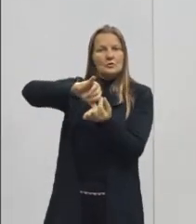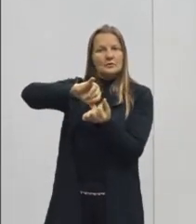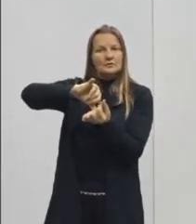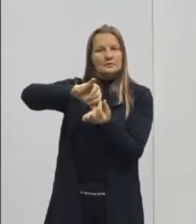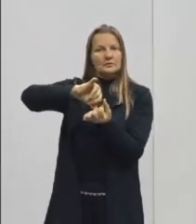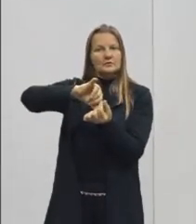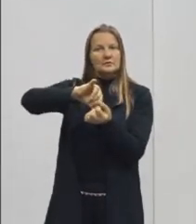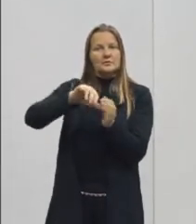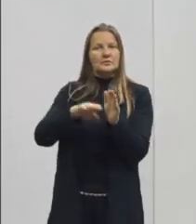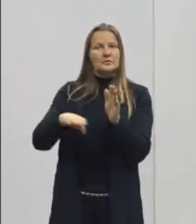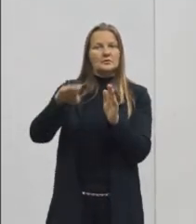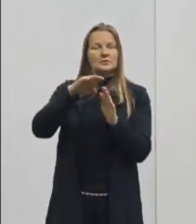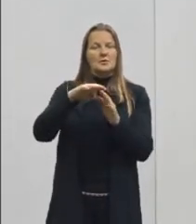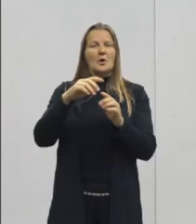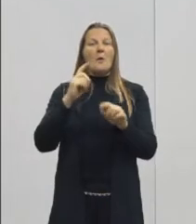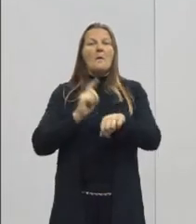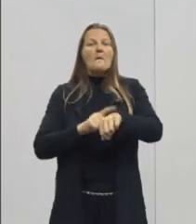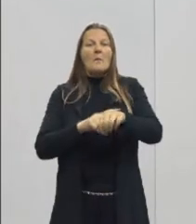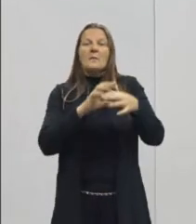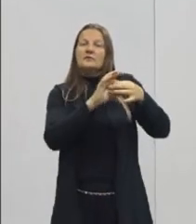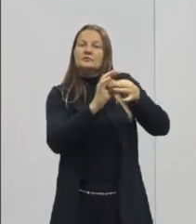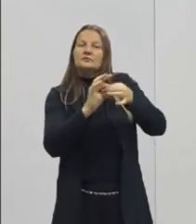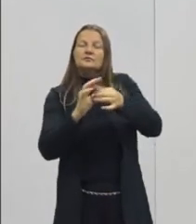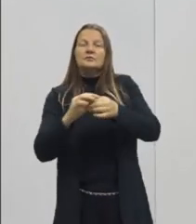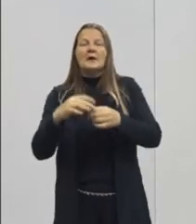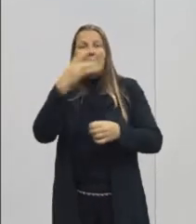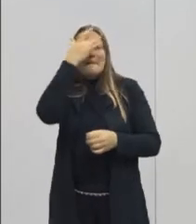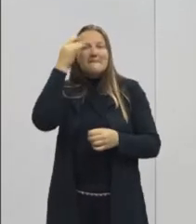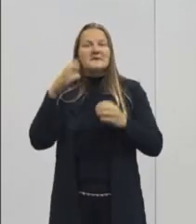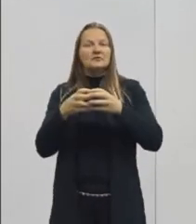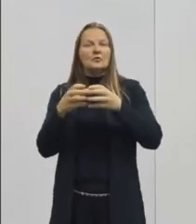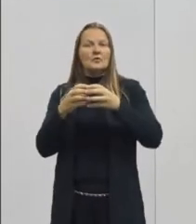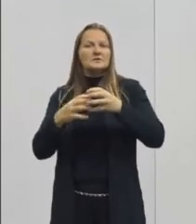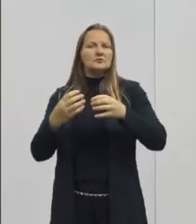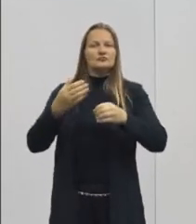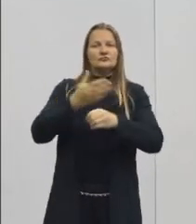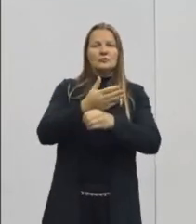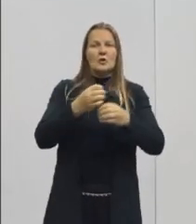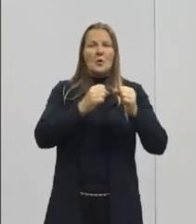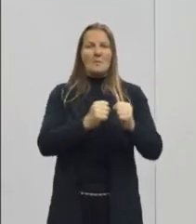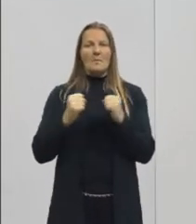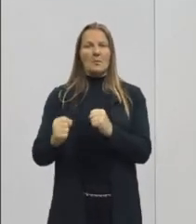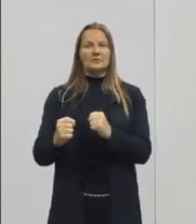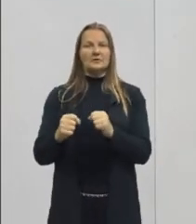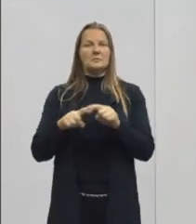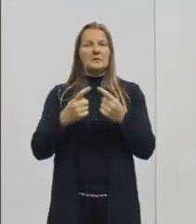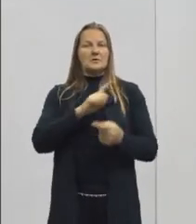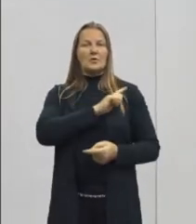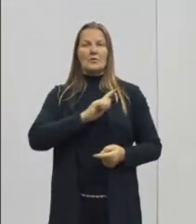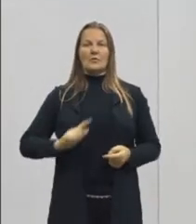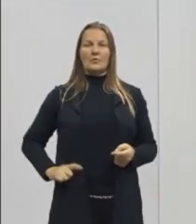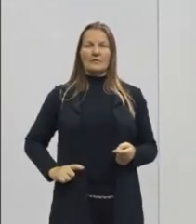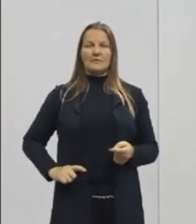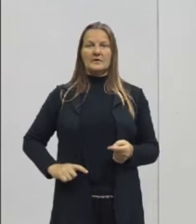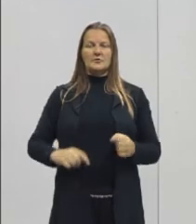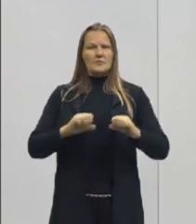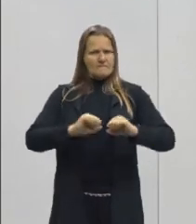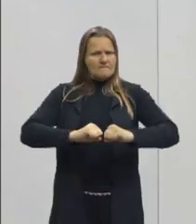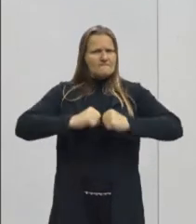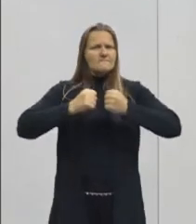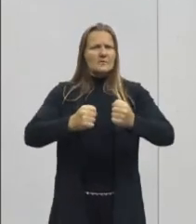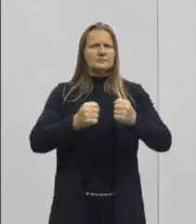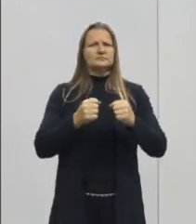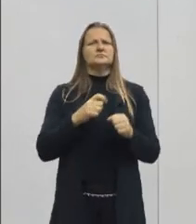seria o socialismo seria um momento em que os trabalhadores tomam o poder mas que se teria um governo muito forte